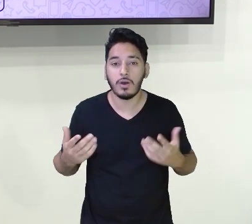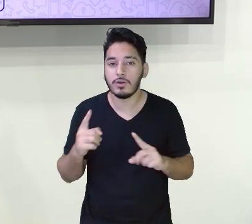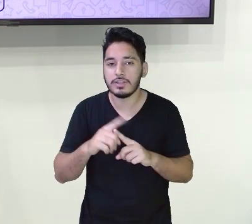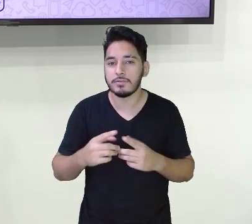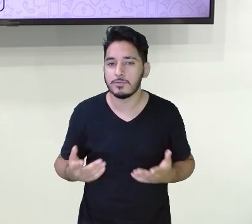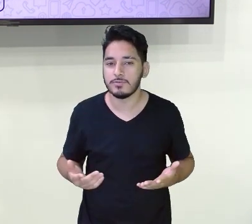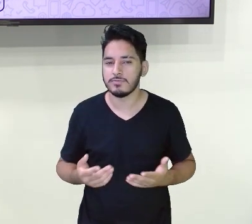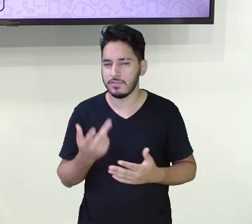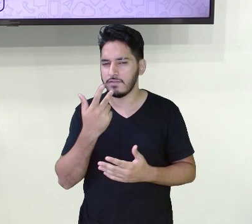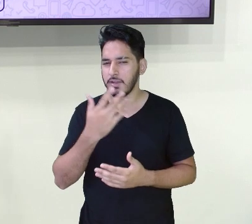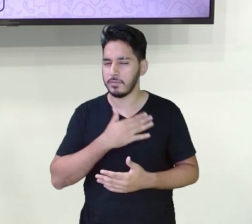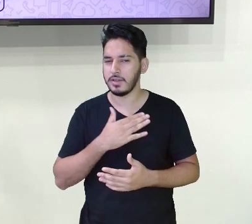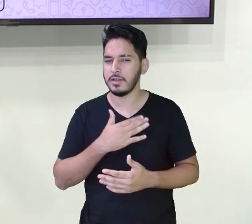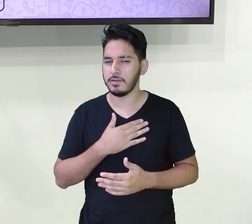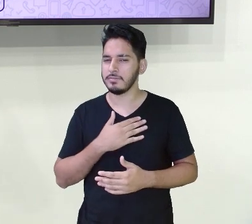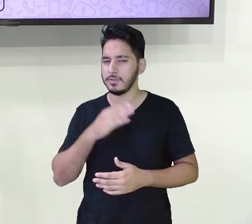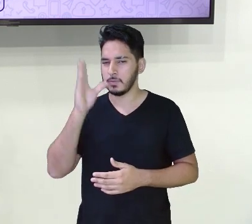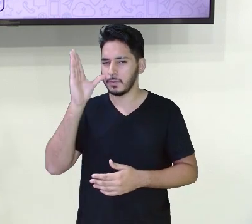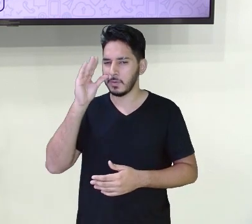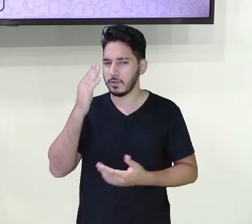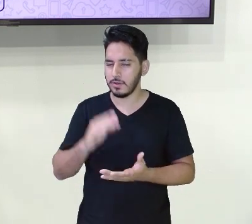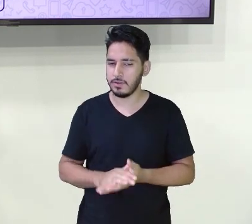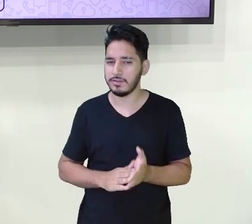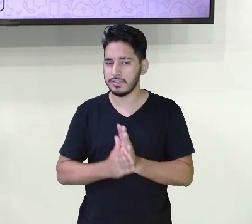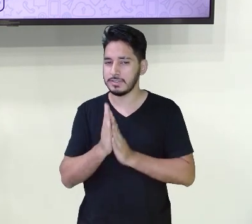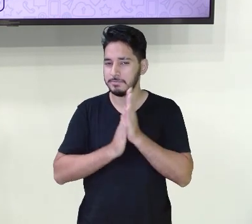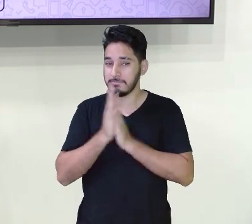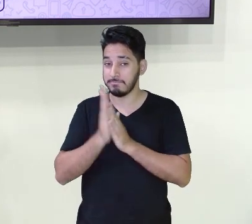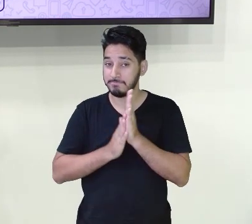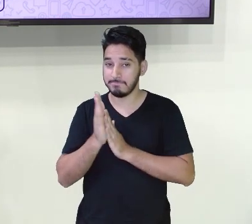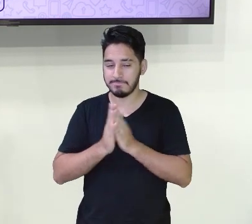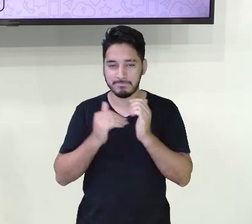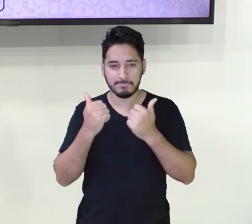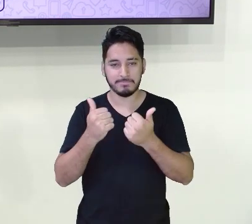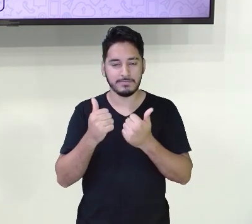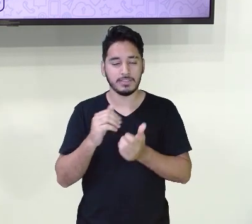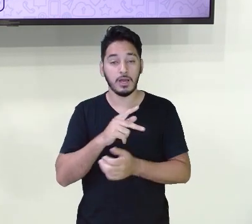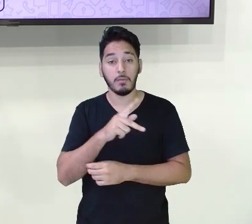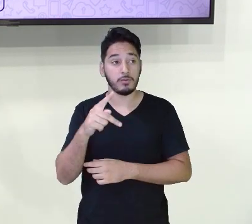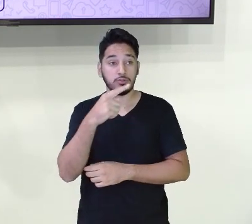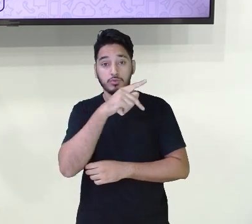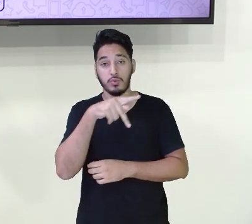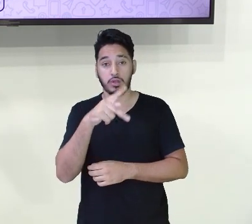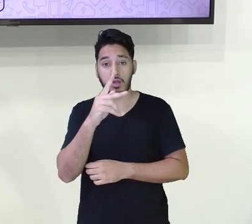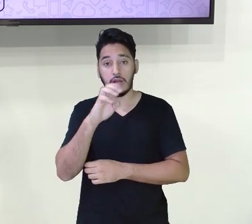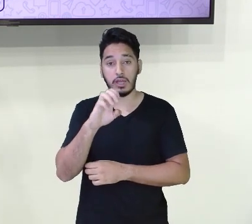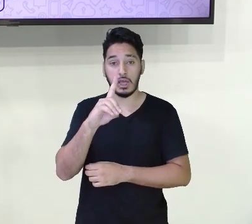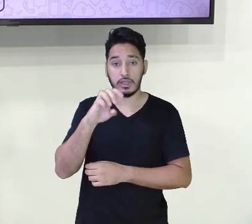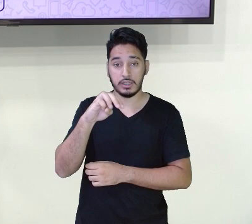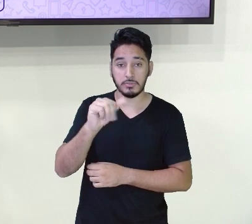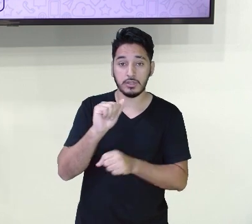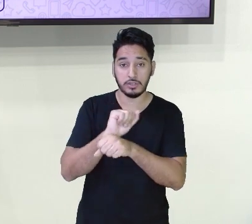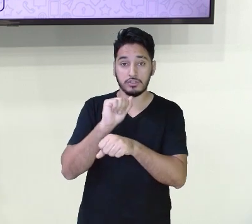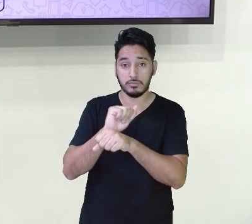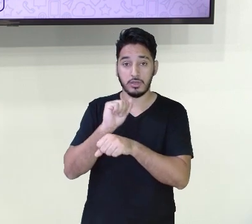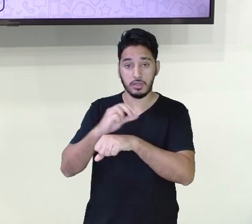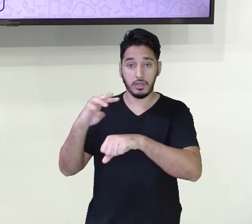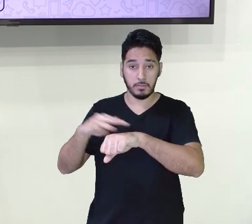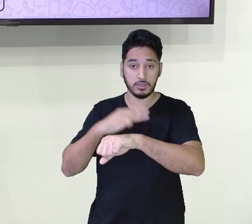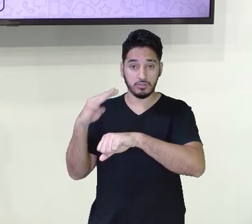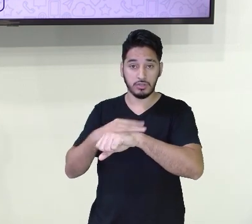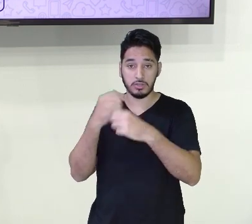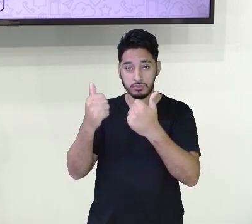Fala aí para mim, que eu estou curiosíssima para saber a opinião de vocês, tá bom? A professora Kedma está ali, ansiosa para receber as